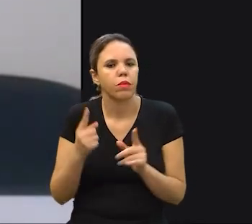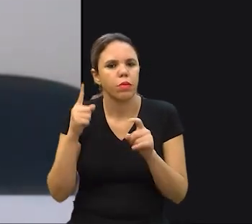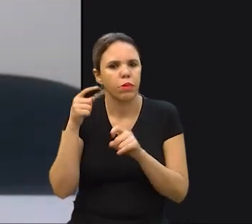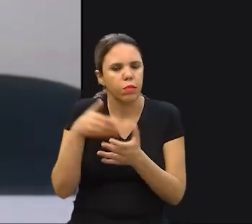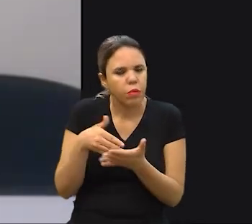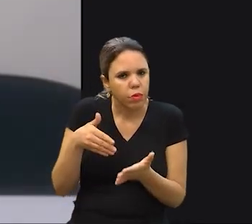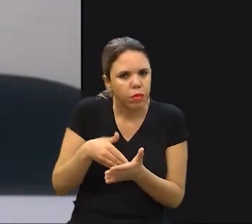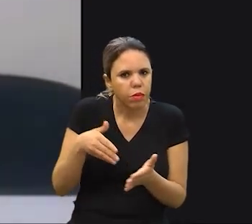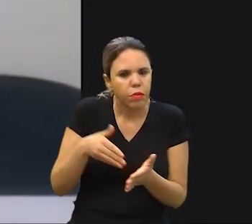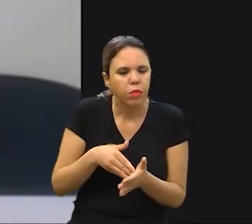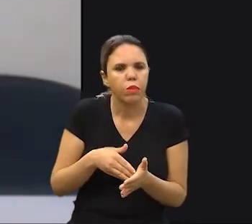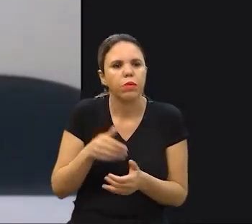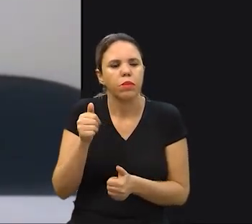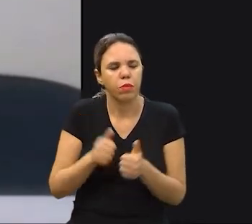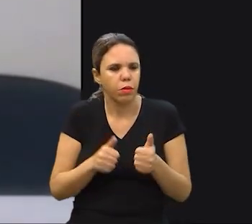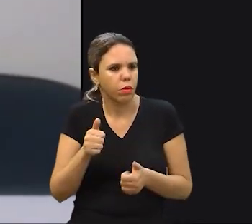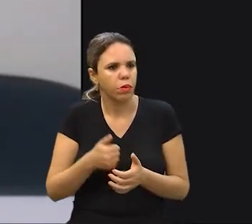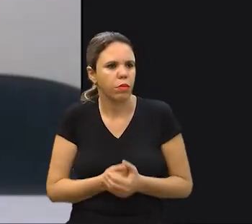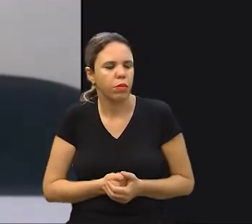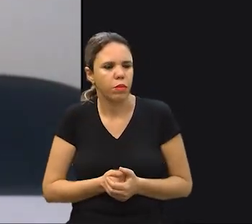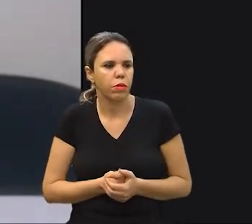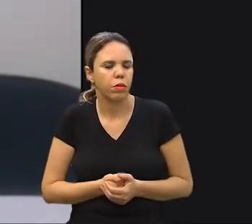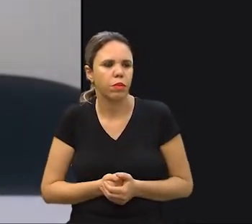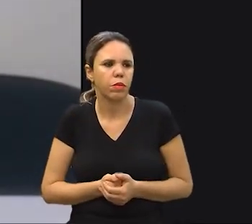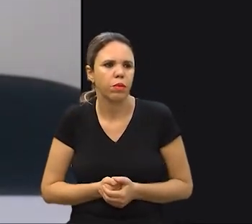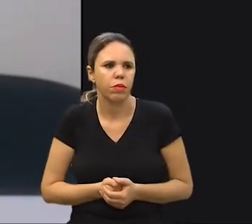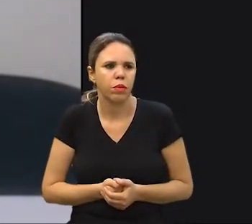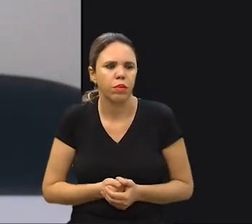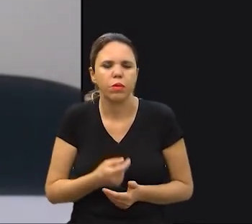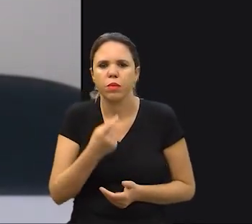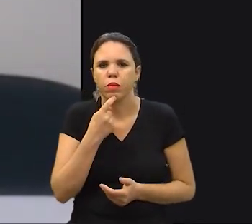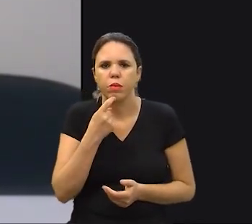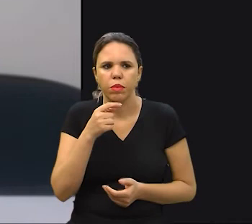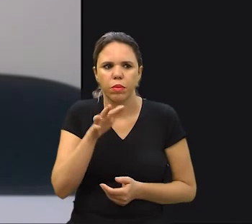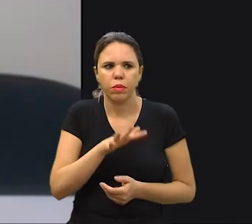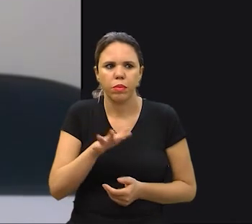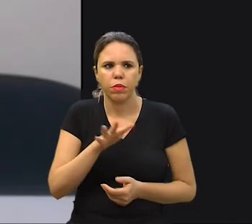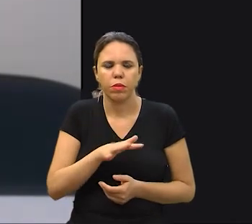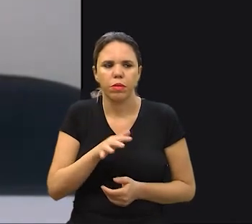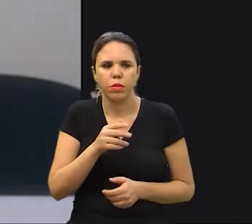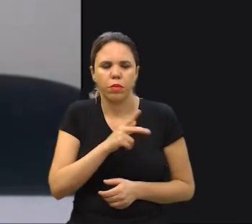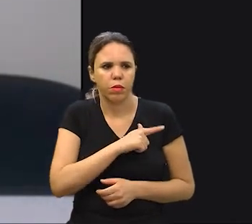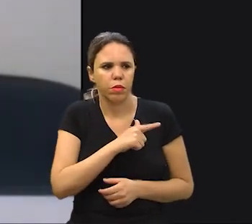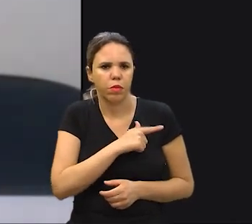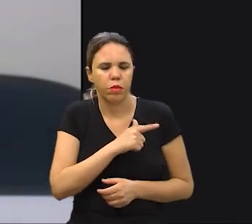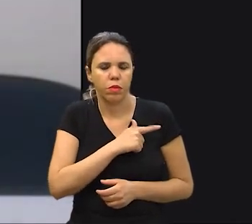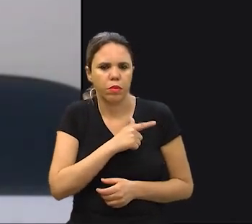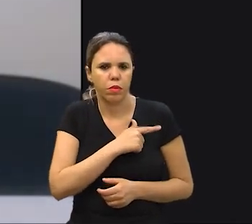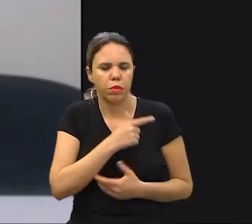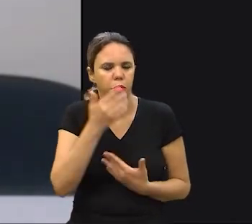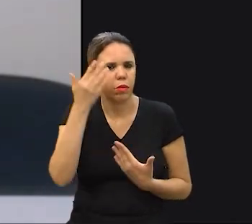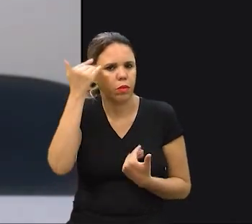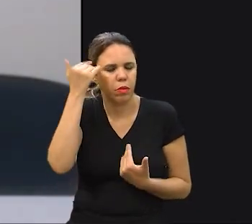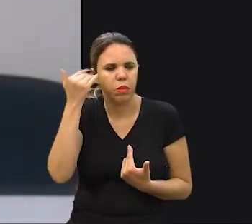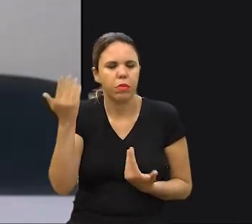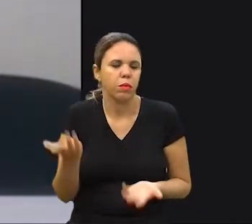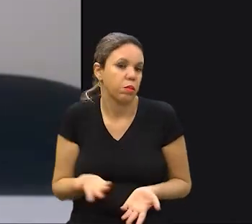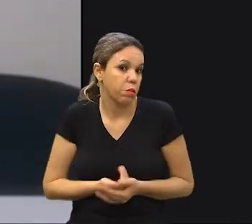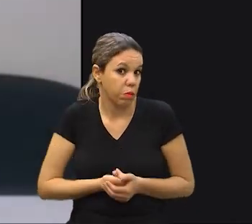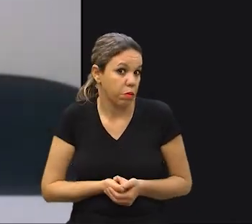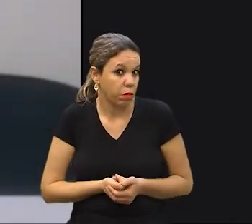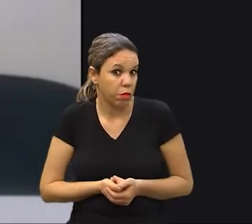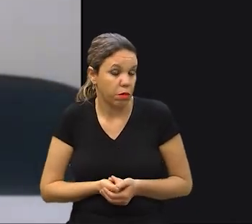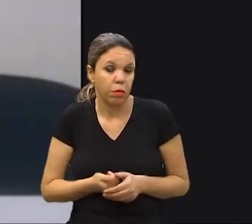a dificuldade das jogadoras de Campinas, do Guarani, da Ponte